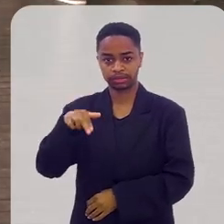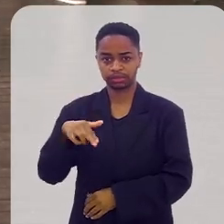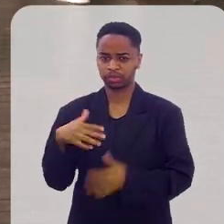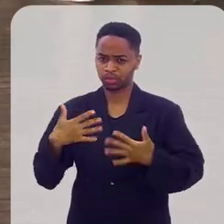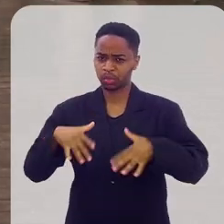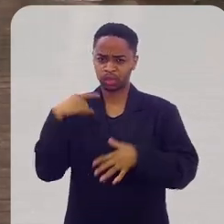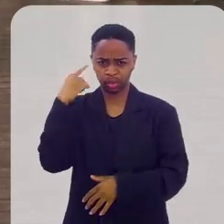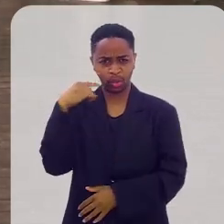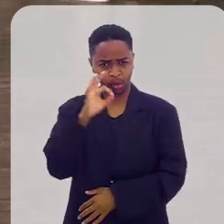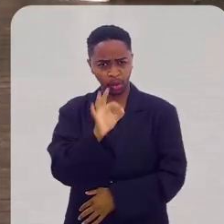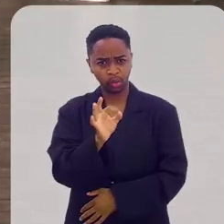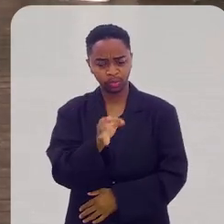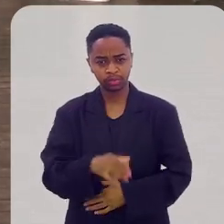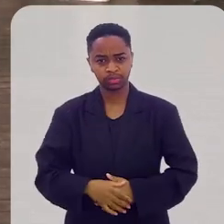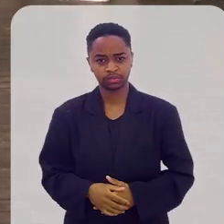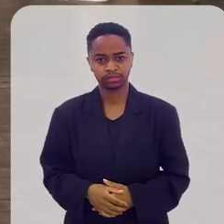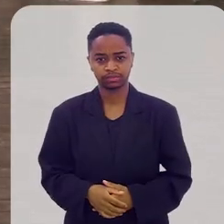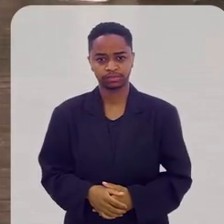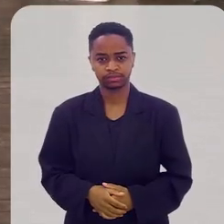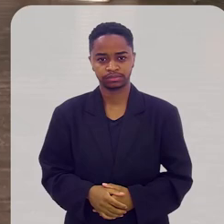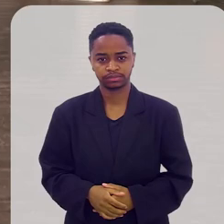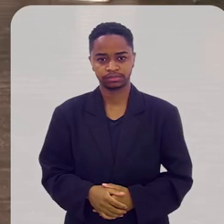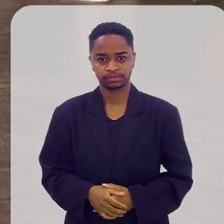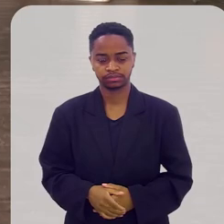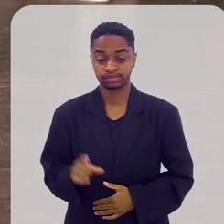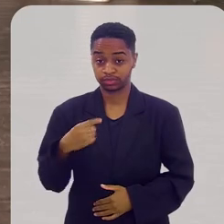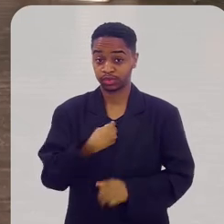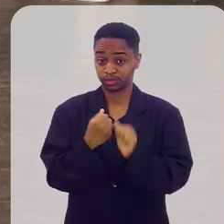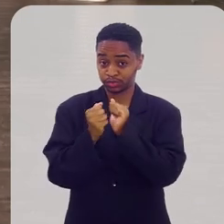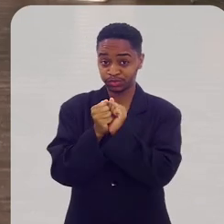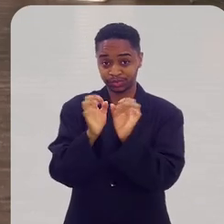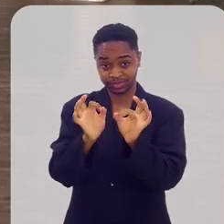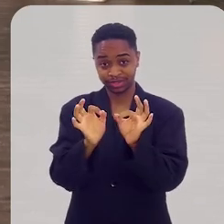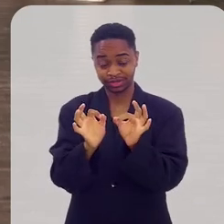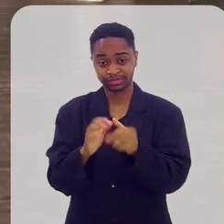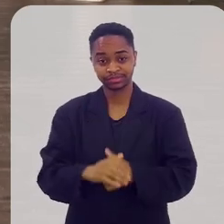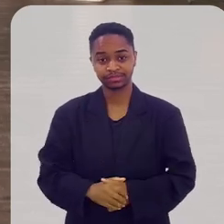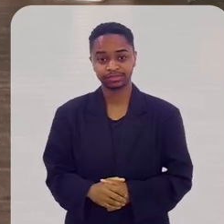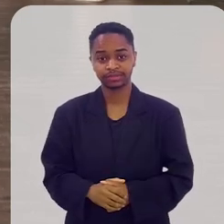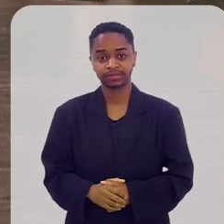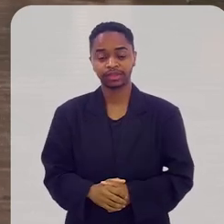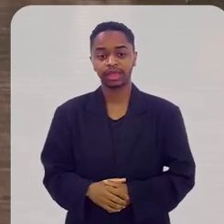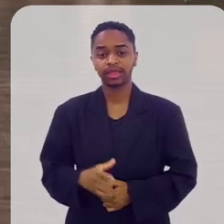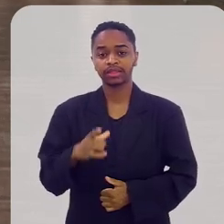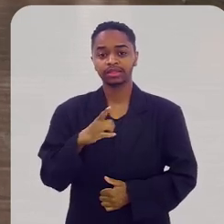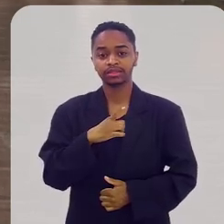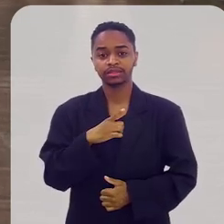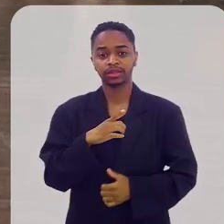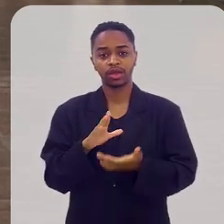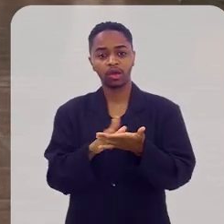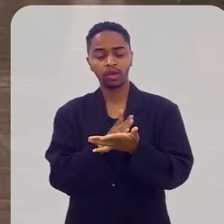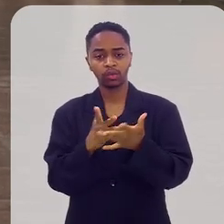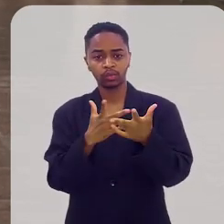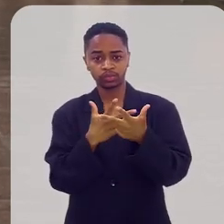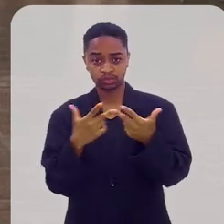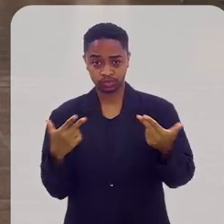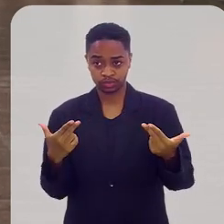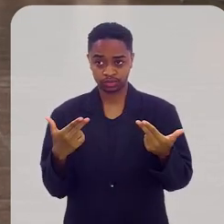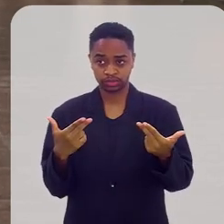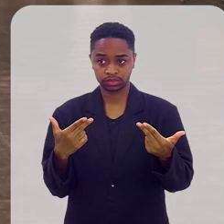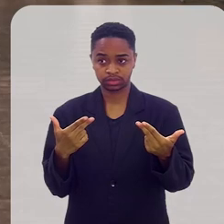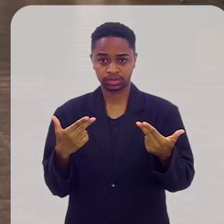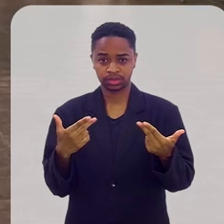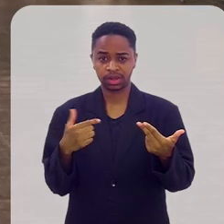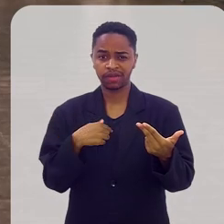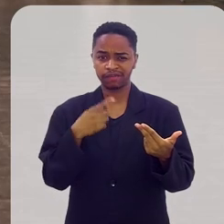Coisa doida, Dan! Tamo junto aí, né, rapaz? Você sabe que tem umas paradas, Iago Cleito, e eu ia